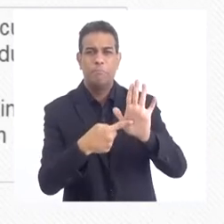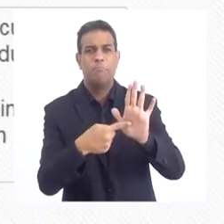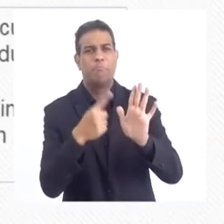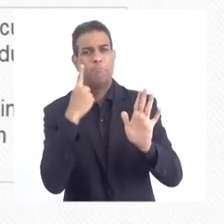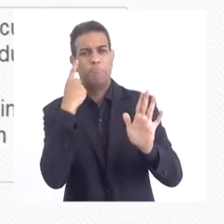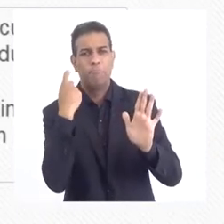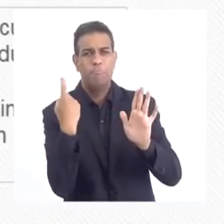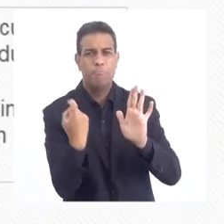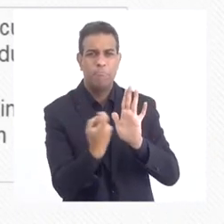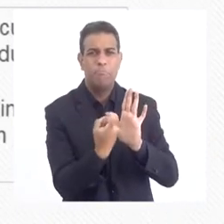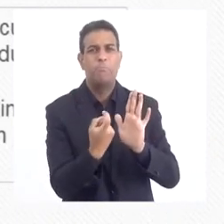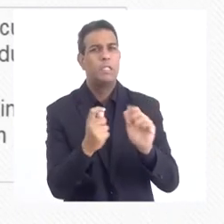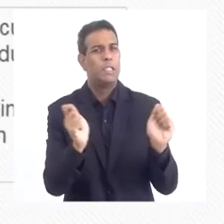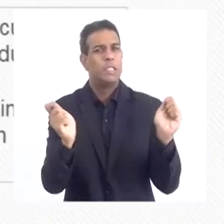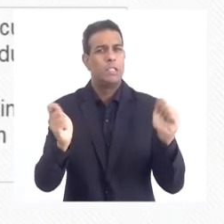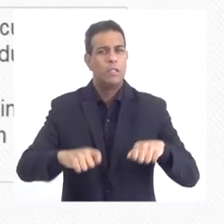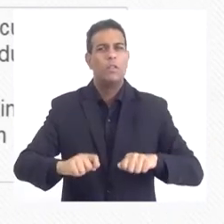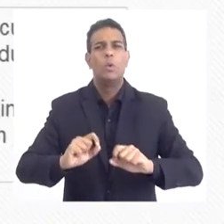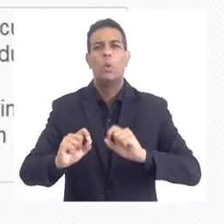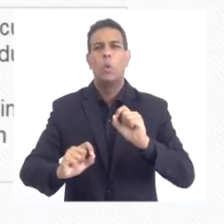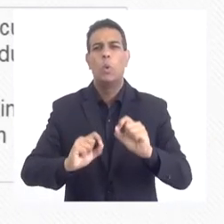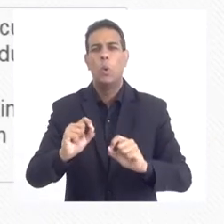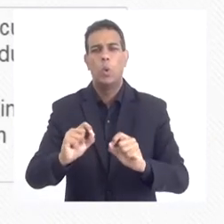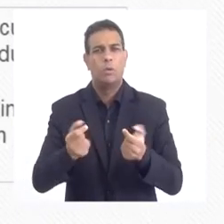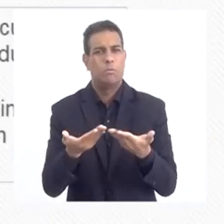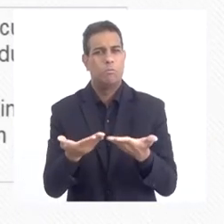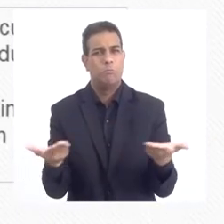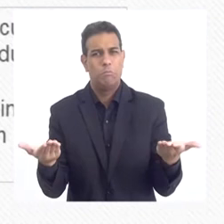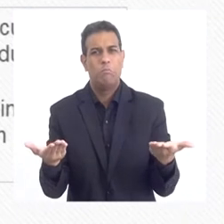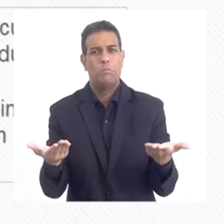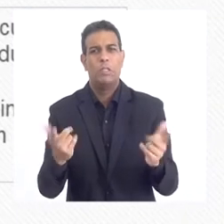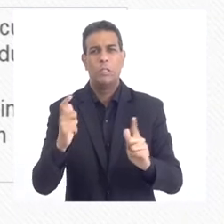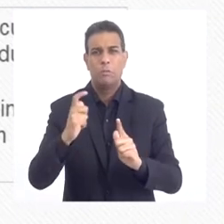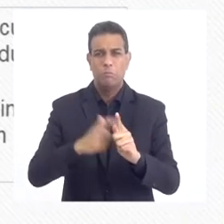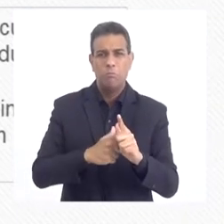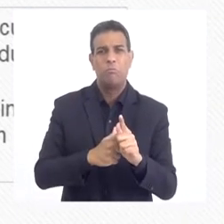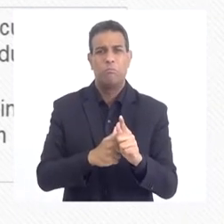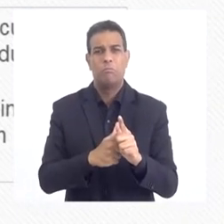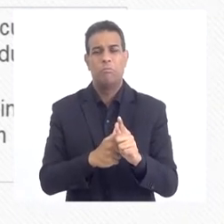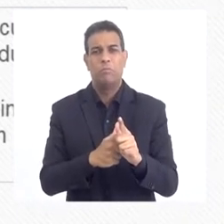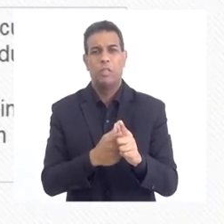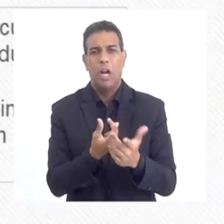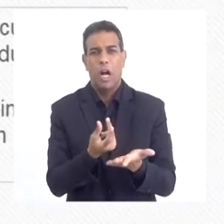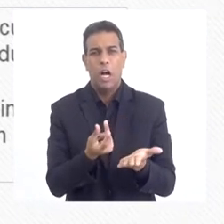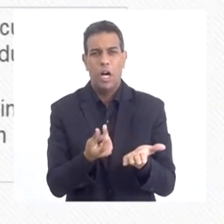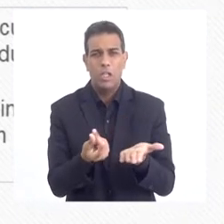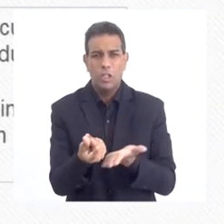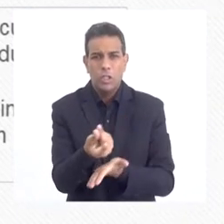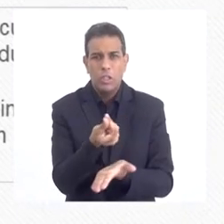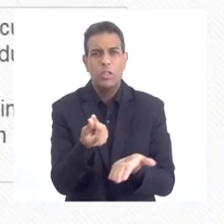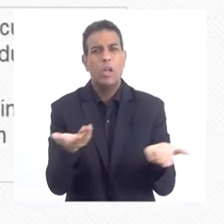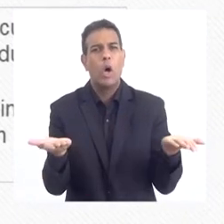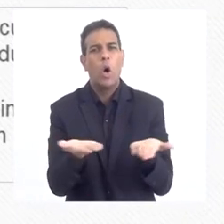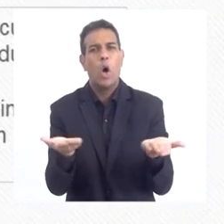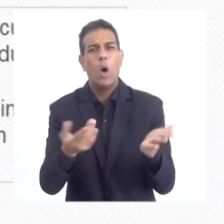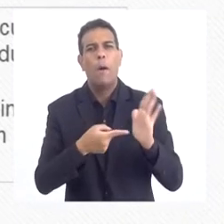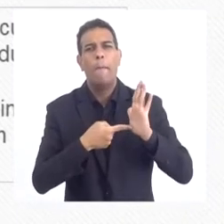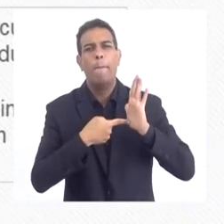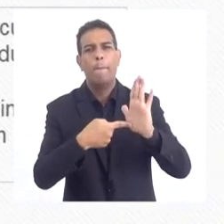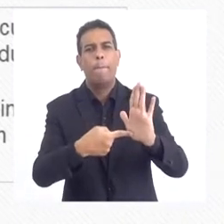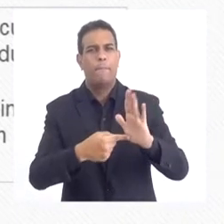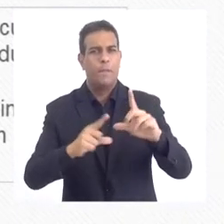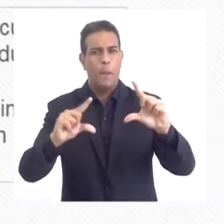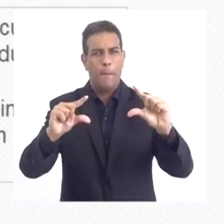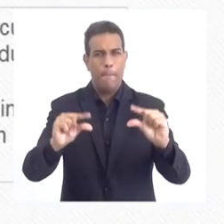super interessante, que a dívida consolidada líquida ela hoje representa menos